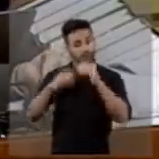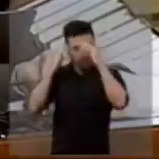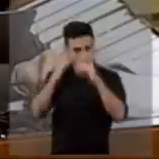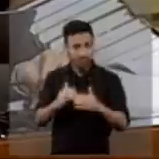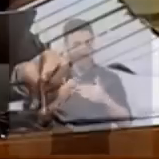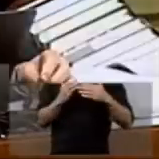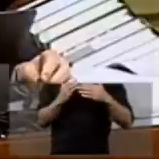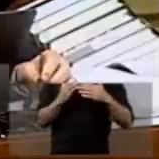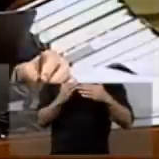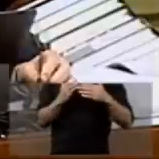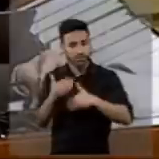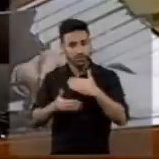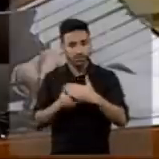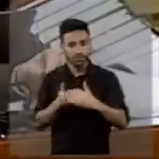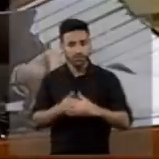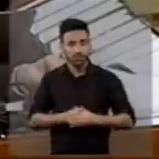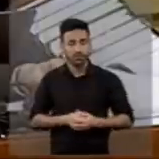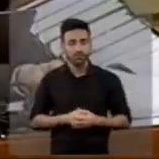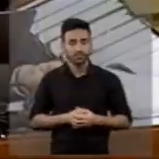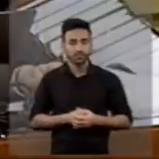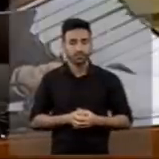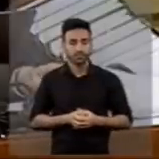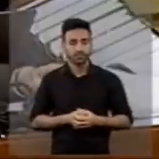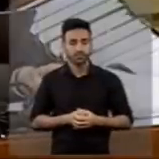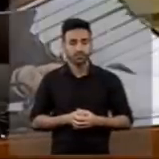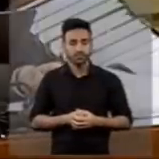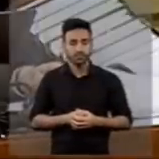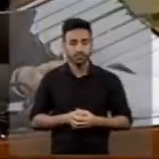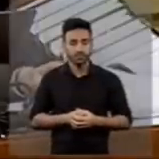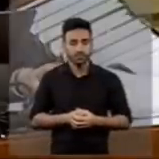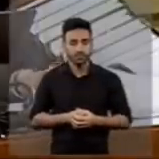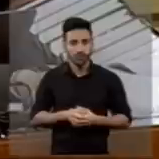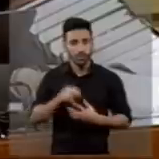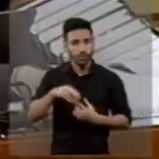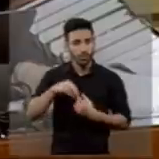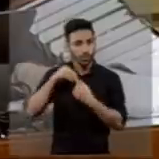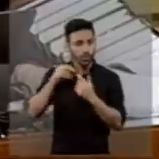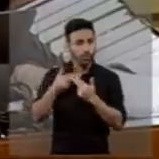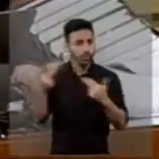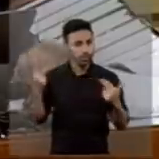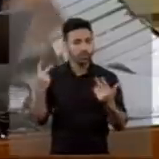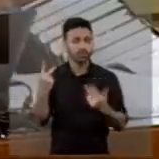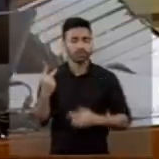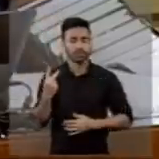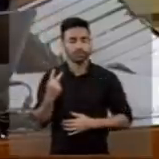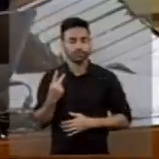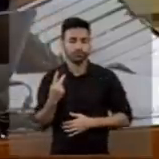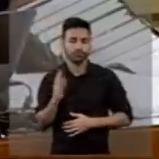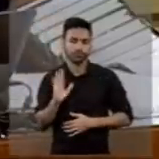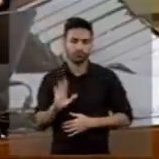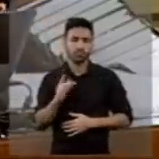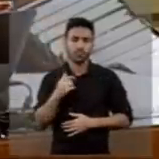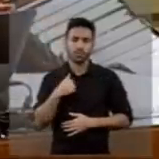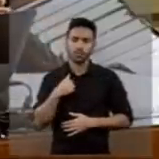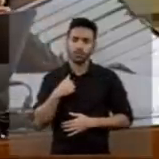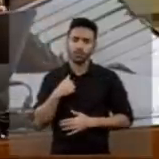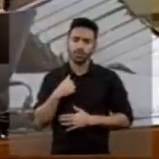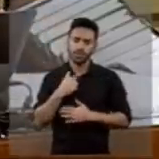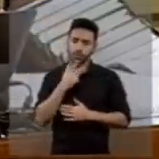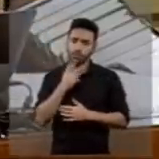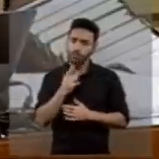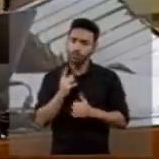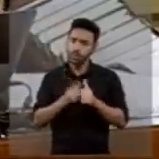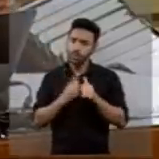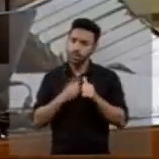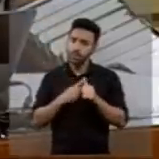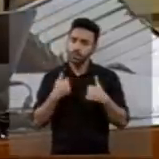legal administrativo. A única questão, quer dizer, portanto, em princípio eu julgaria improcedente a